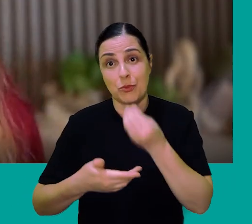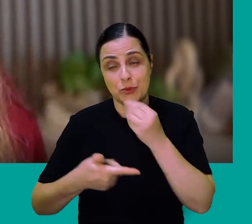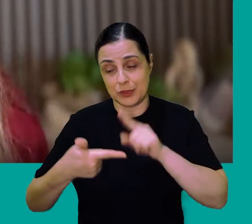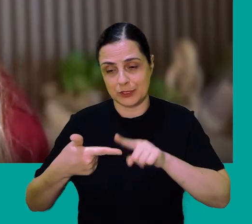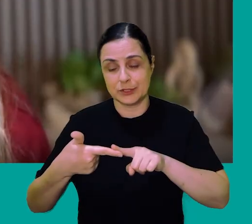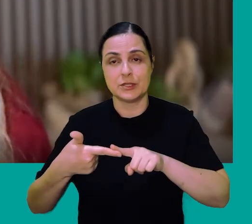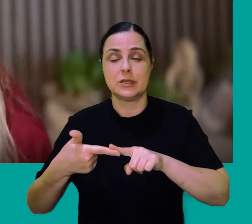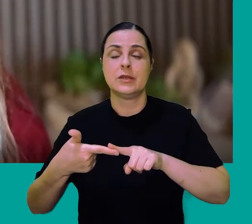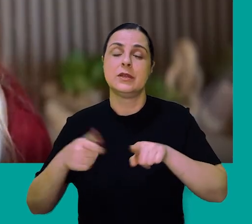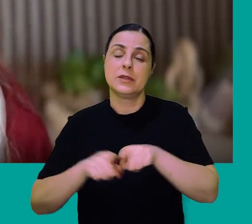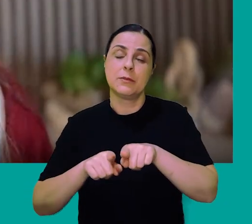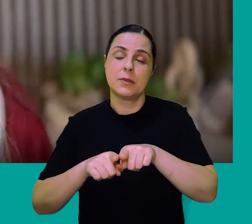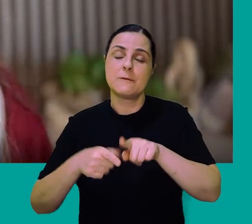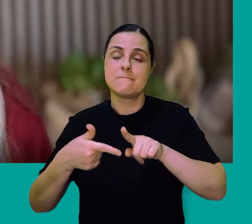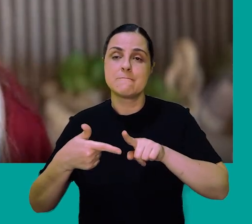construção